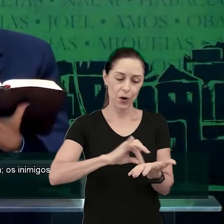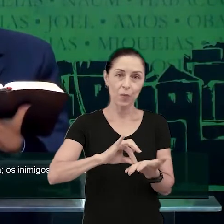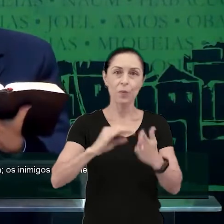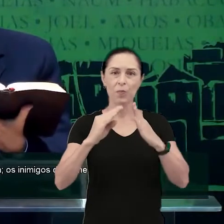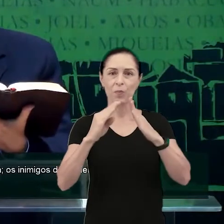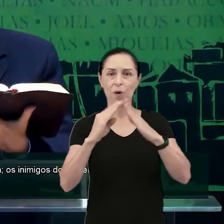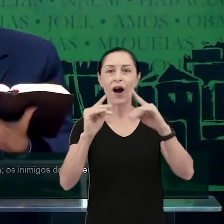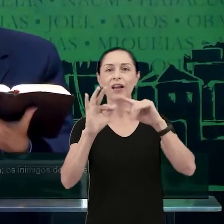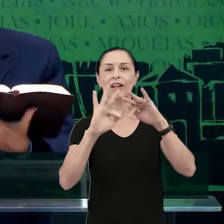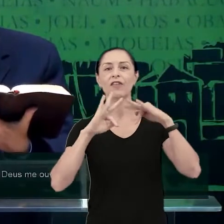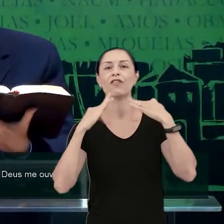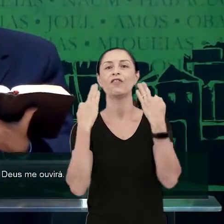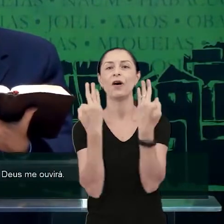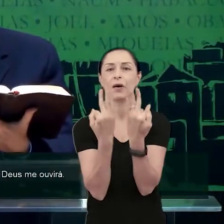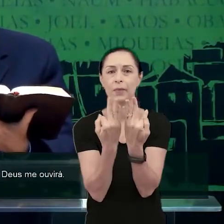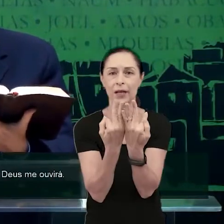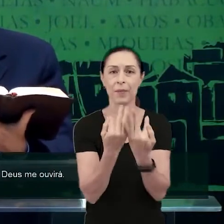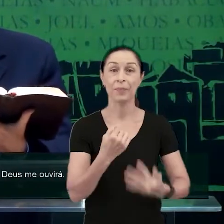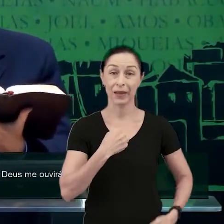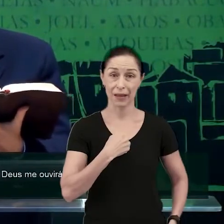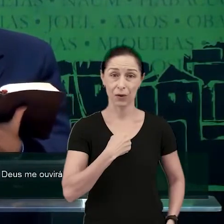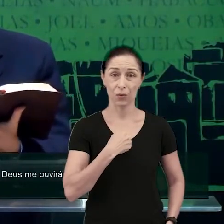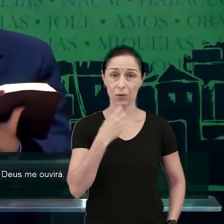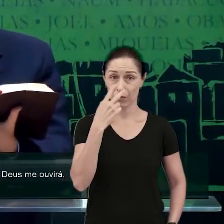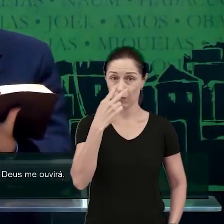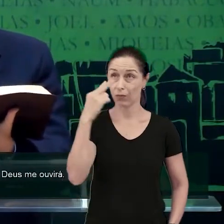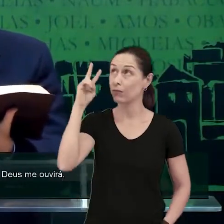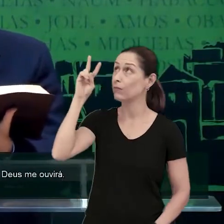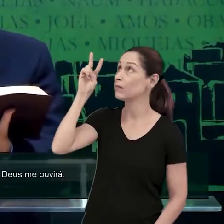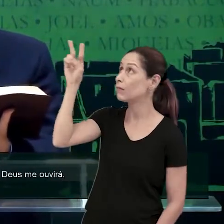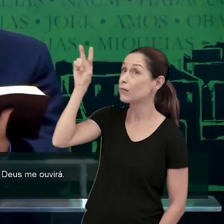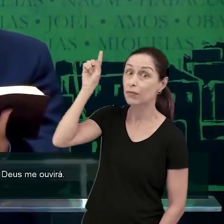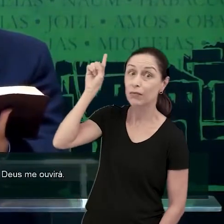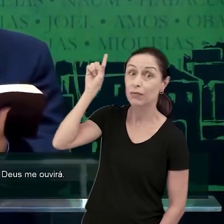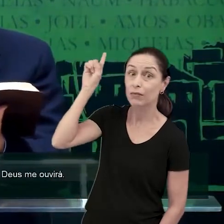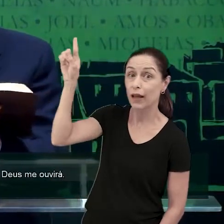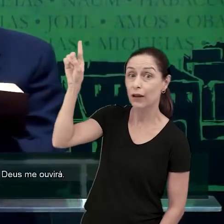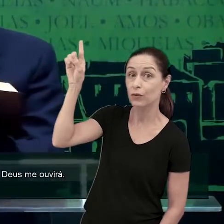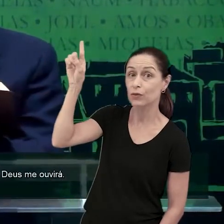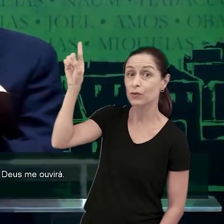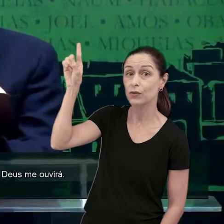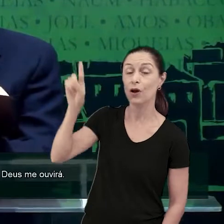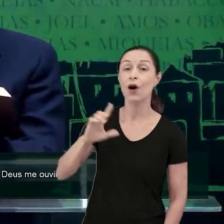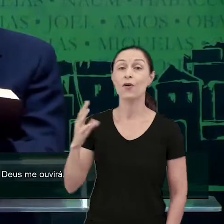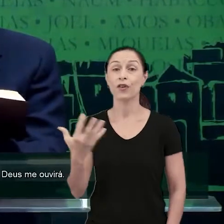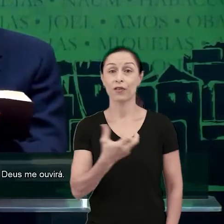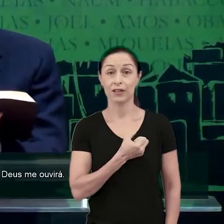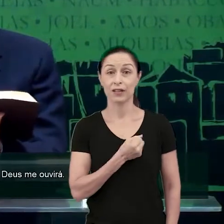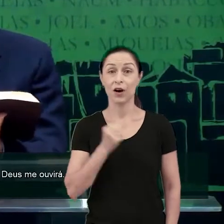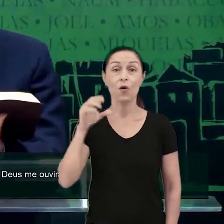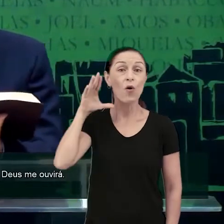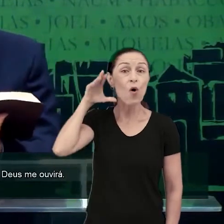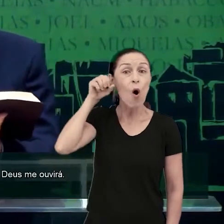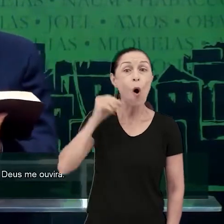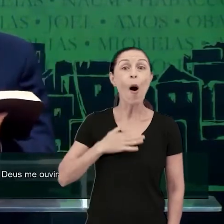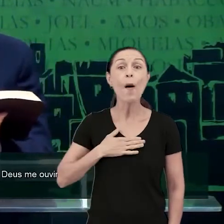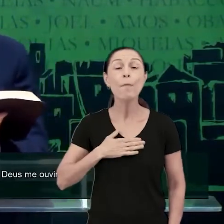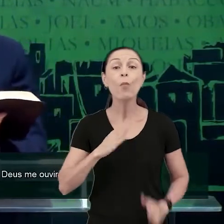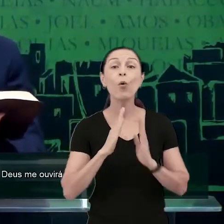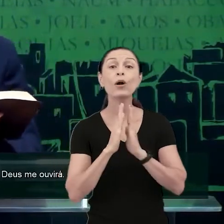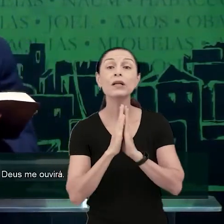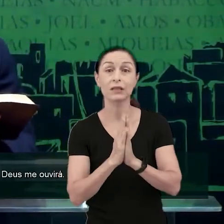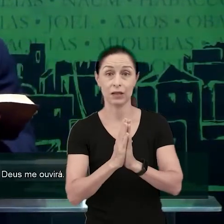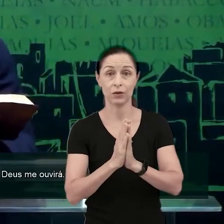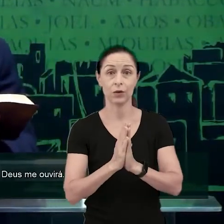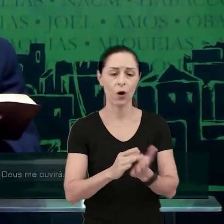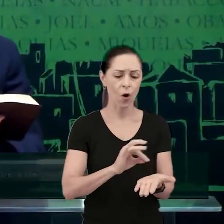Eu, porém, olharei para o Senhor e esperarei no Deus da minha salvação. O meu Deus me ouvirá. Ó